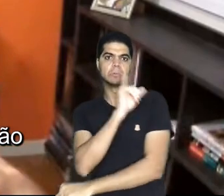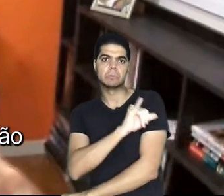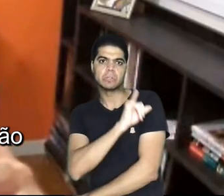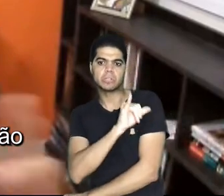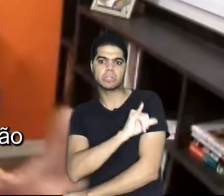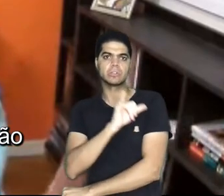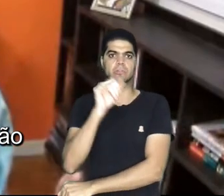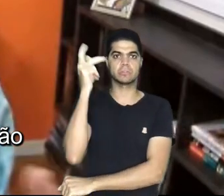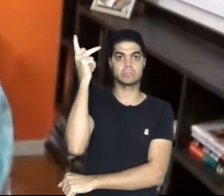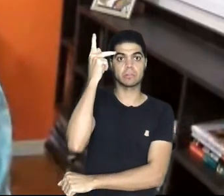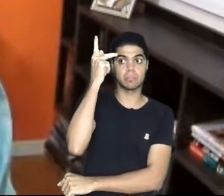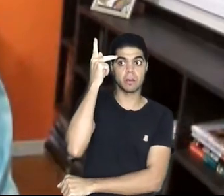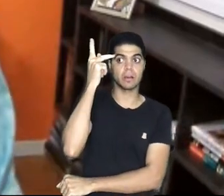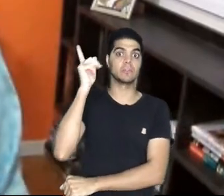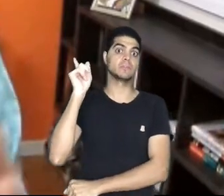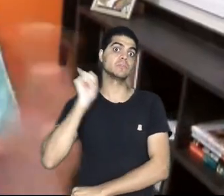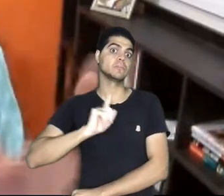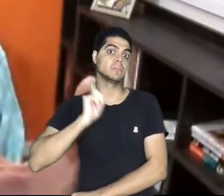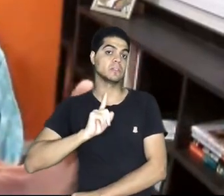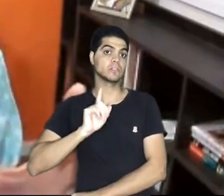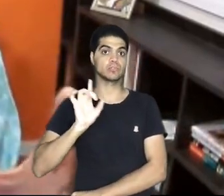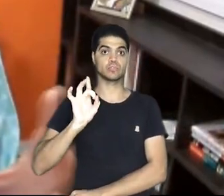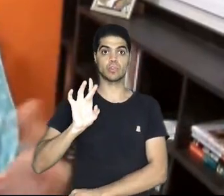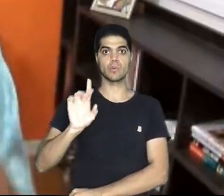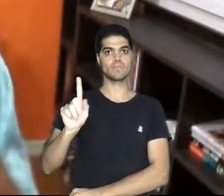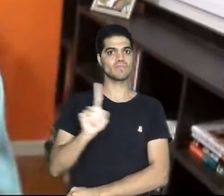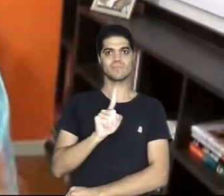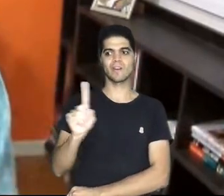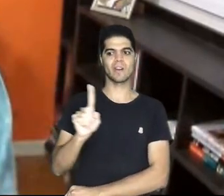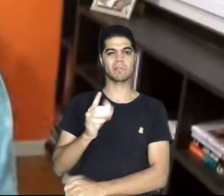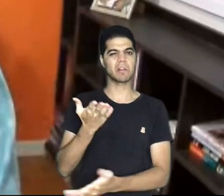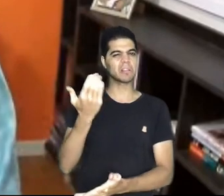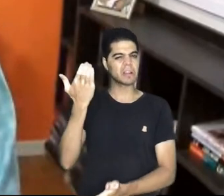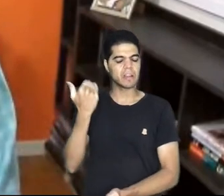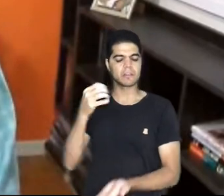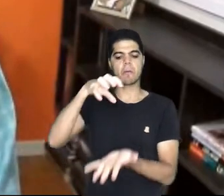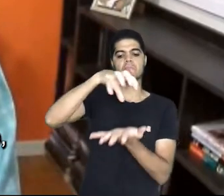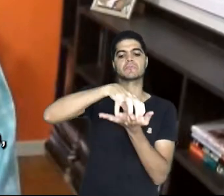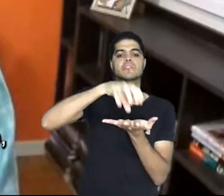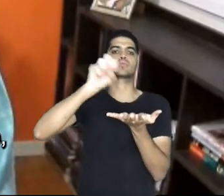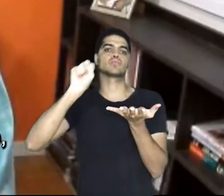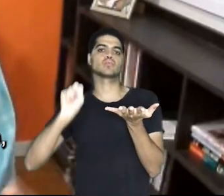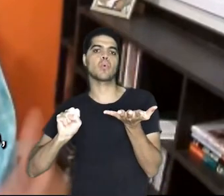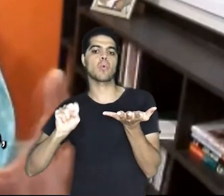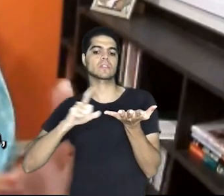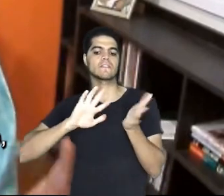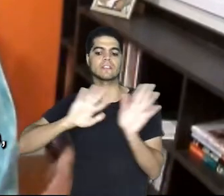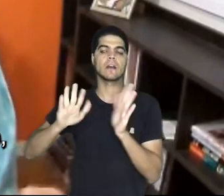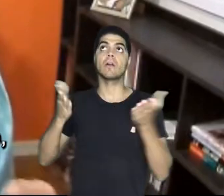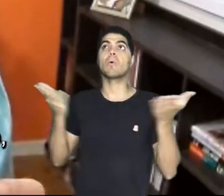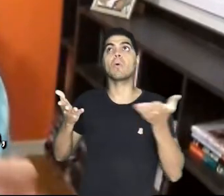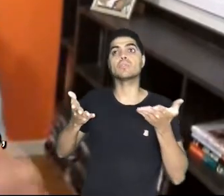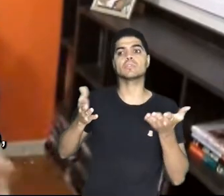São Paulo, de Minas Gerais, daquilo que à época se chamava Centro-Sul do Brasil e que hoje nós chamaremos de